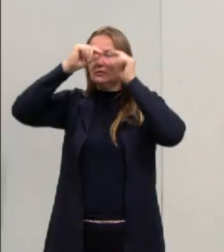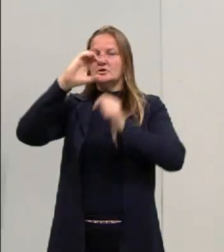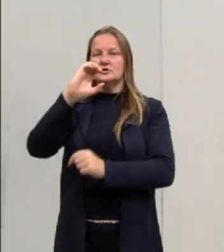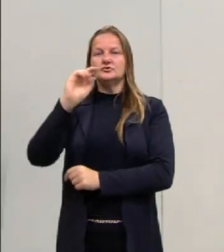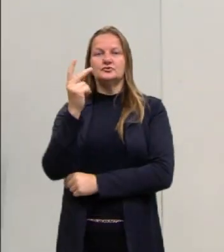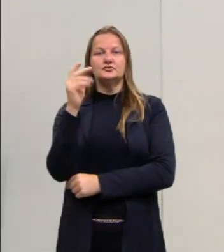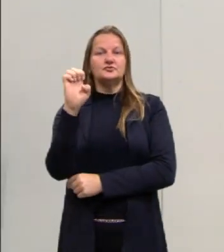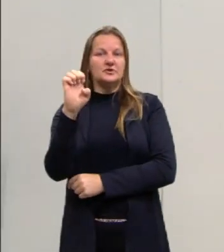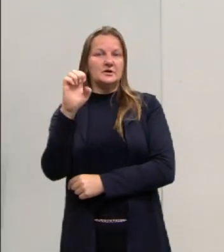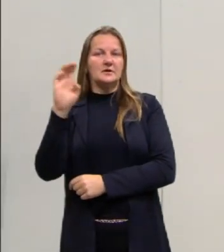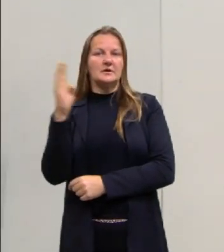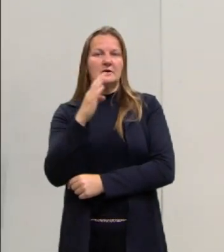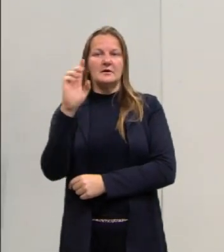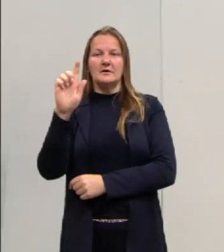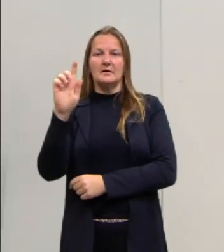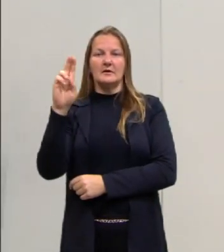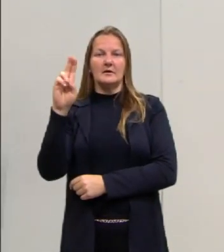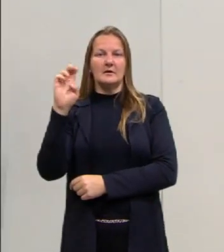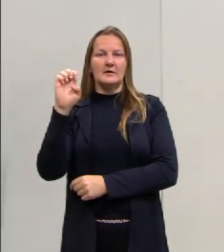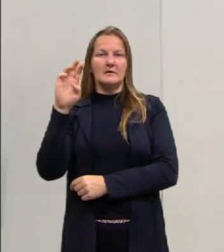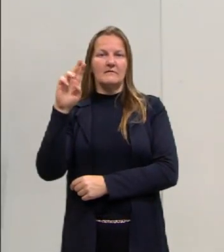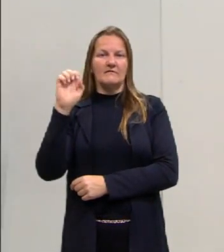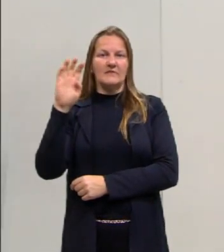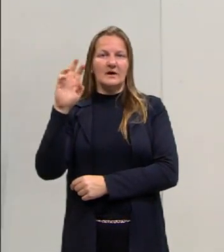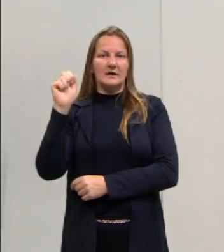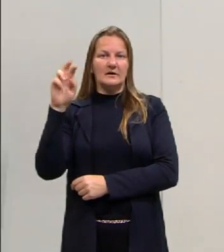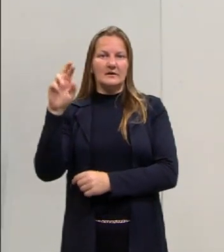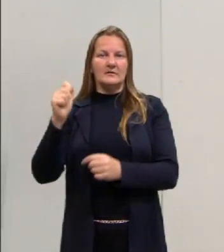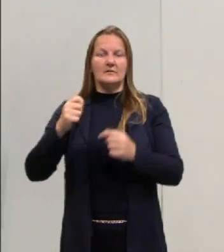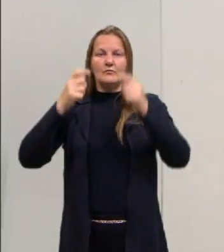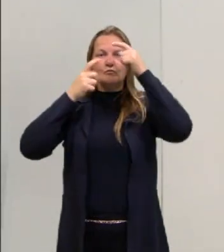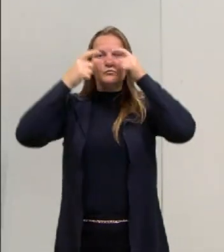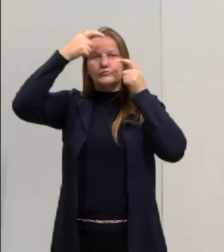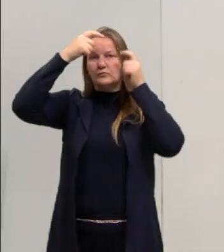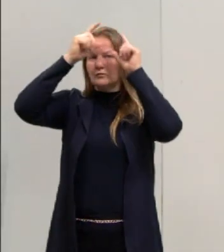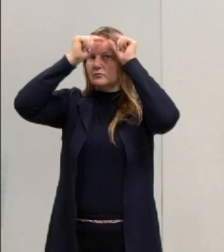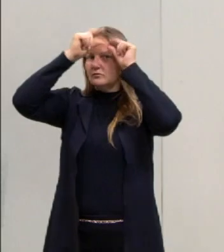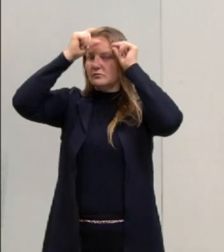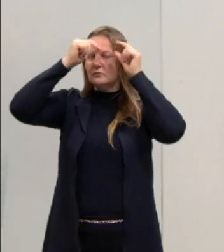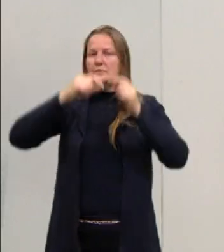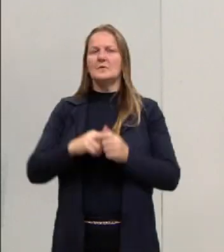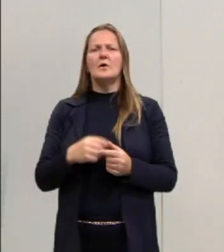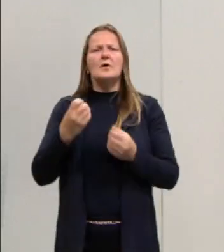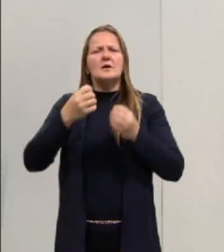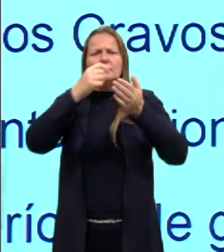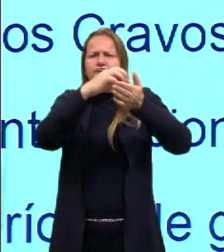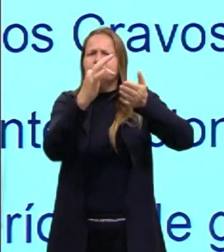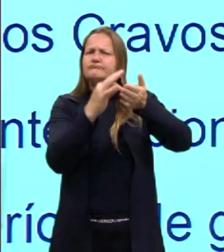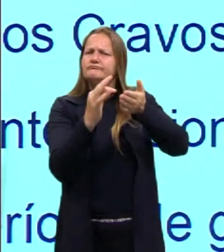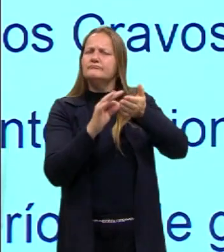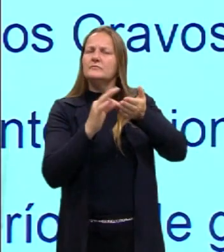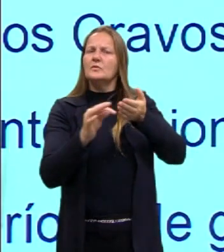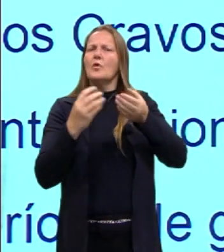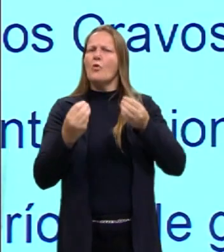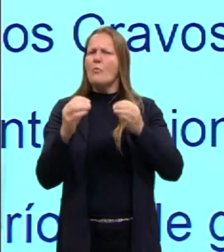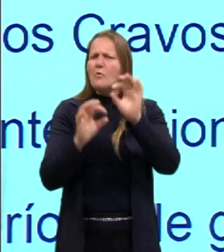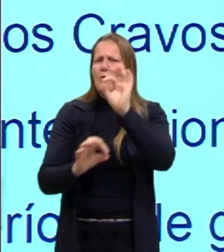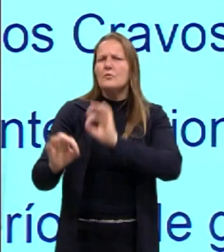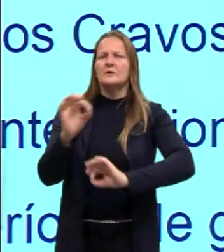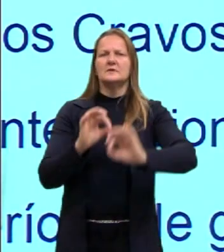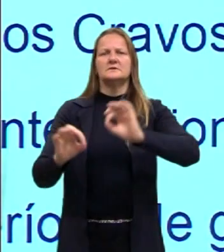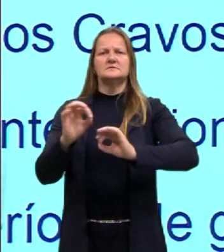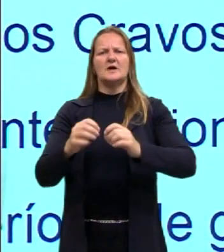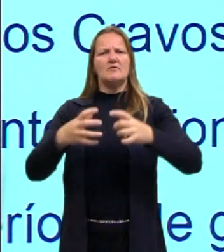na América Latina que ele teoriza sobre como então a população pode organizar uma Guerrilha né